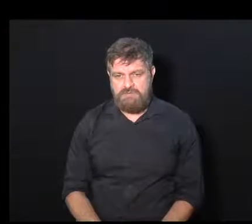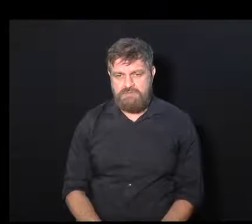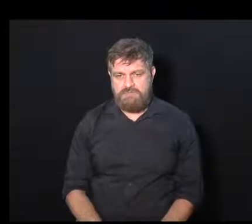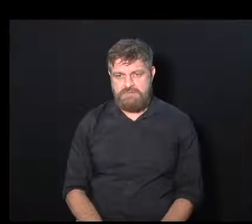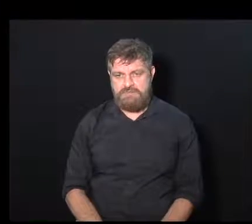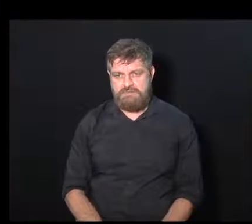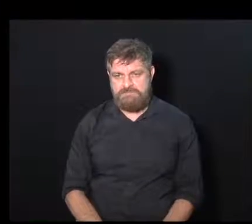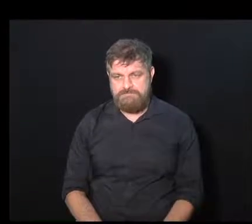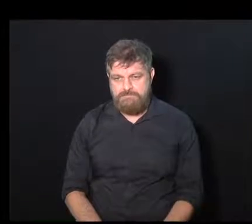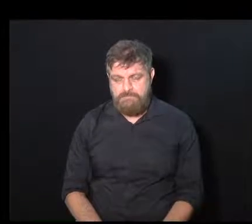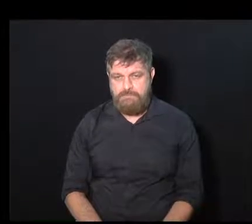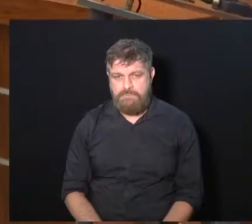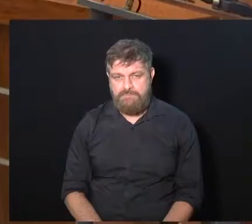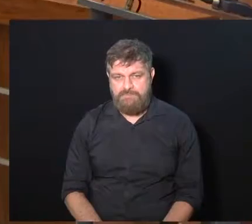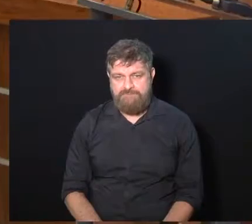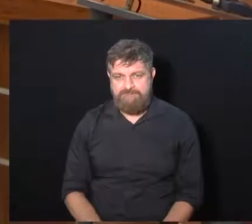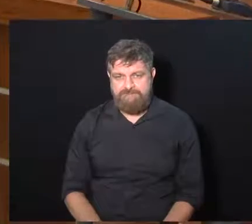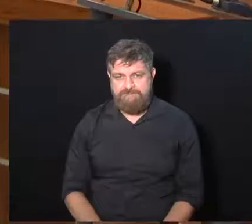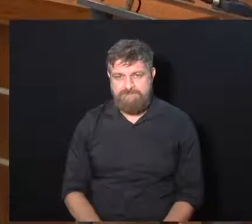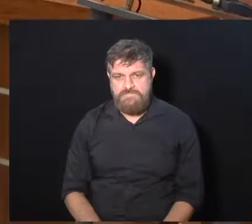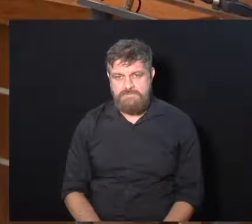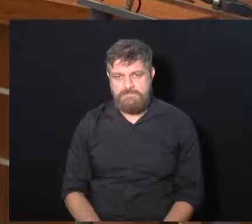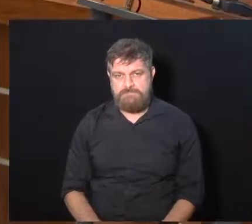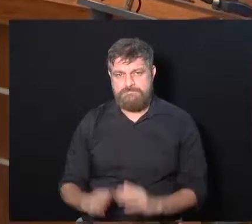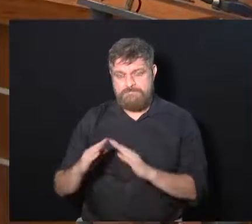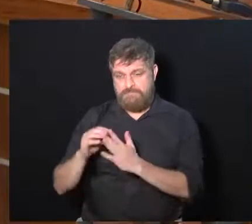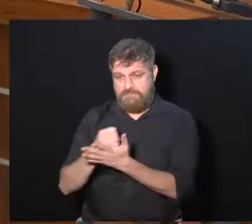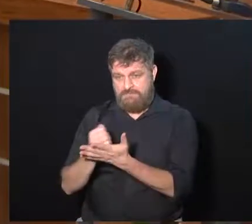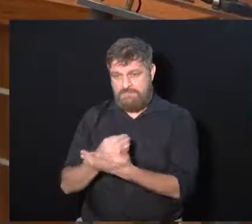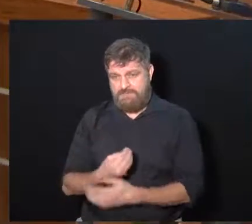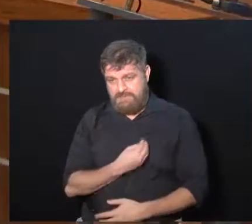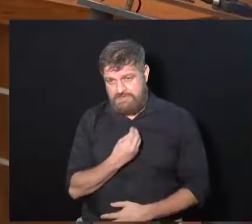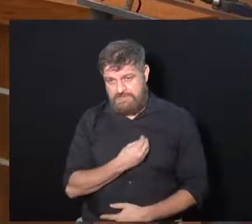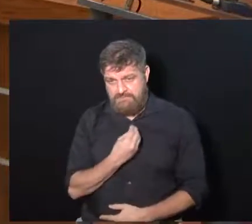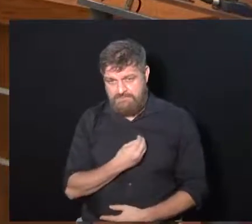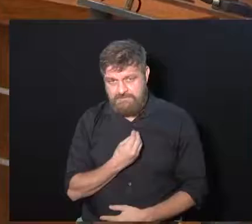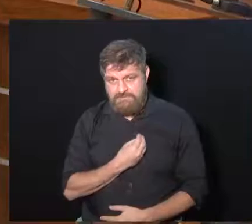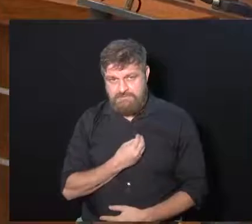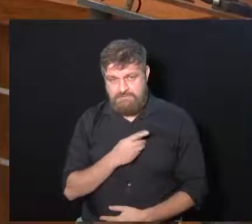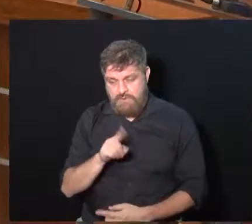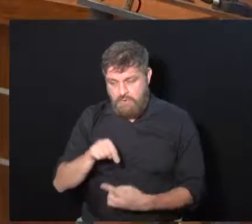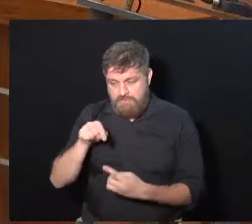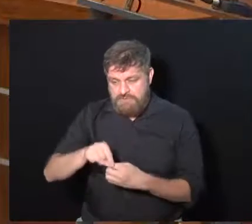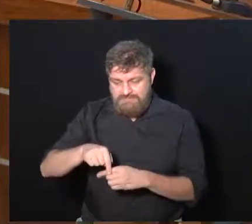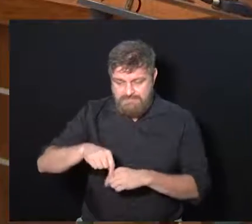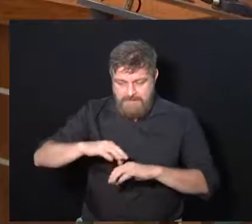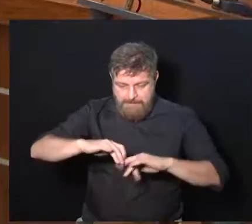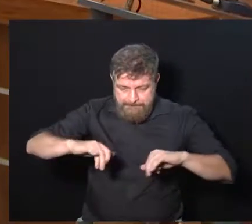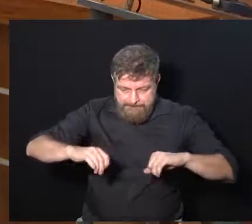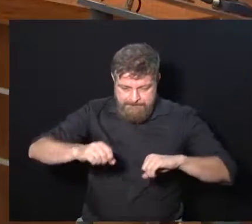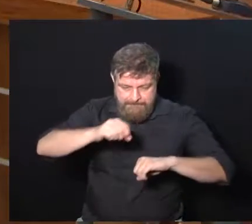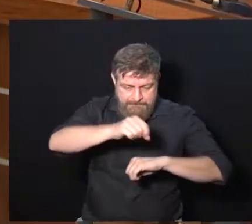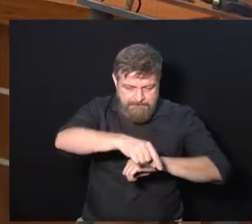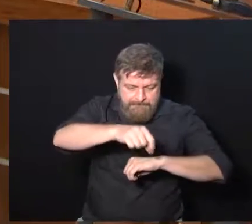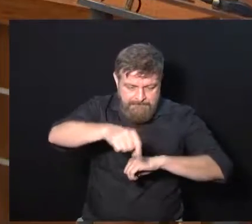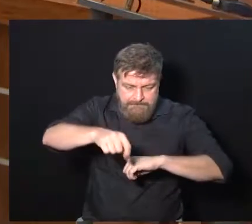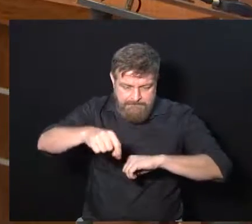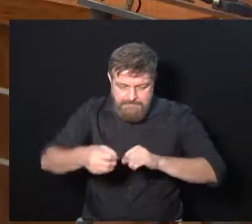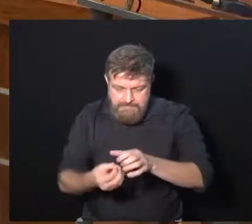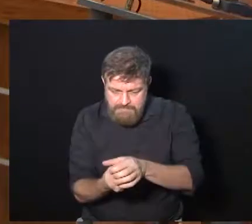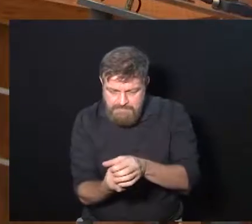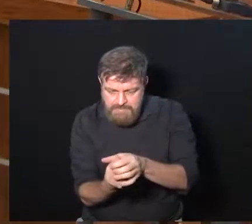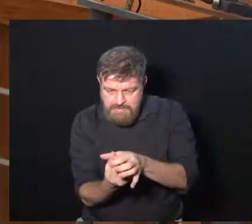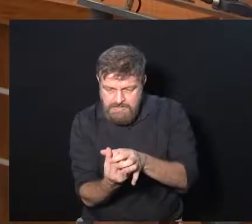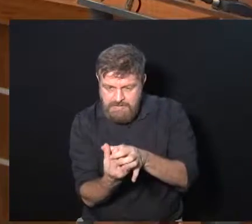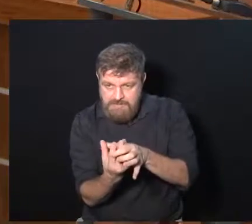Bom, como essa farmácia Viva 1, exatamente a questão do cultivo e identificação de plantas, né? A